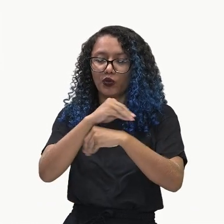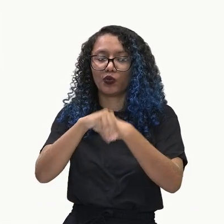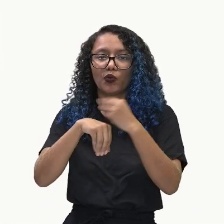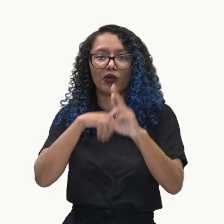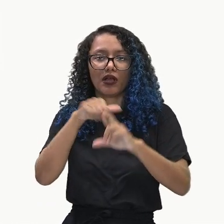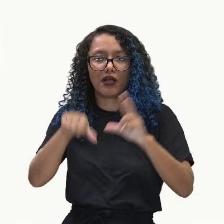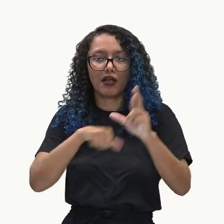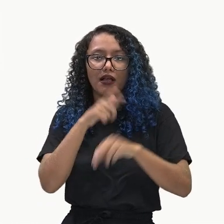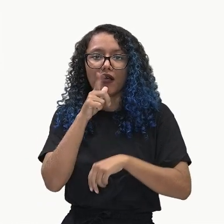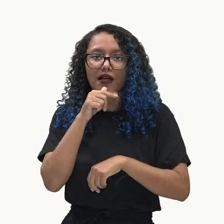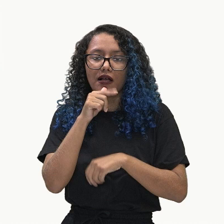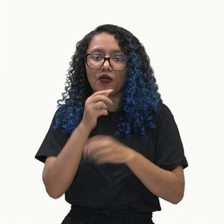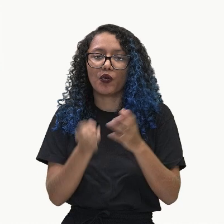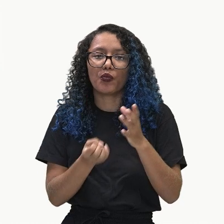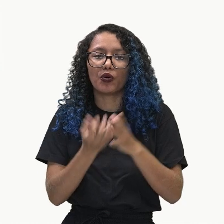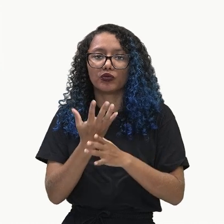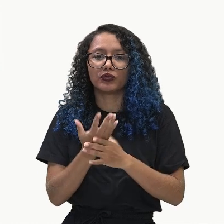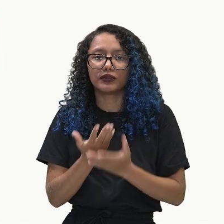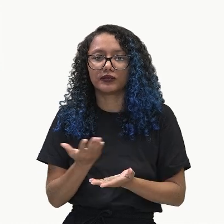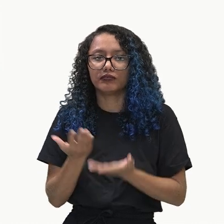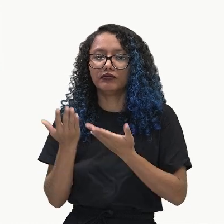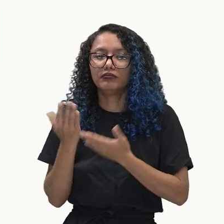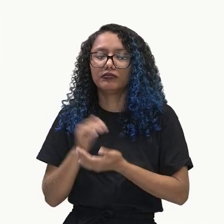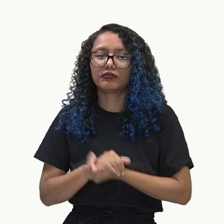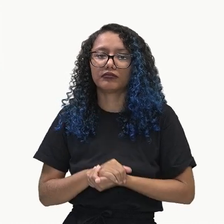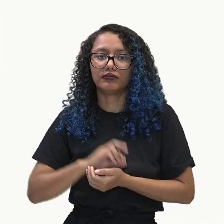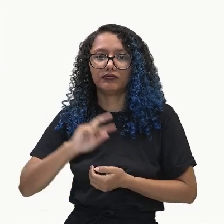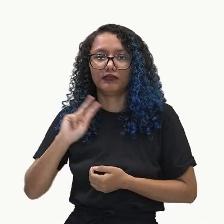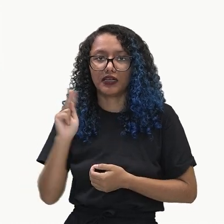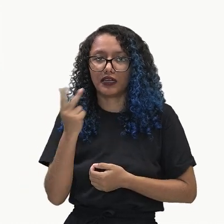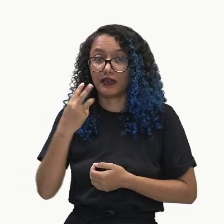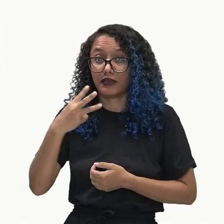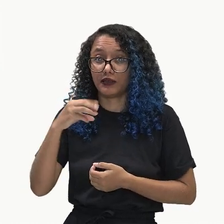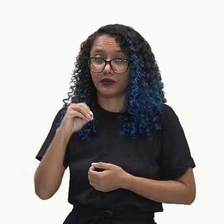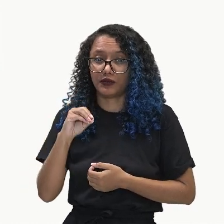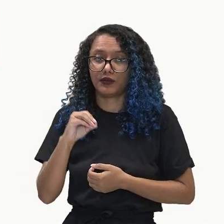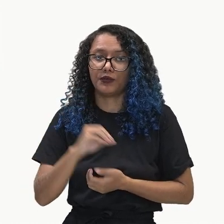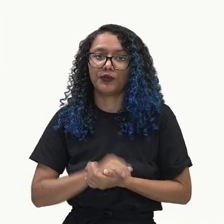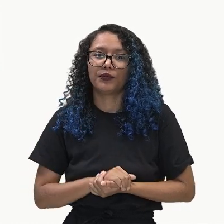produzir o íon hidrônio